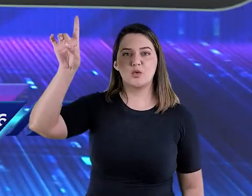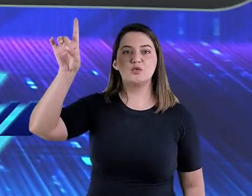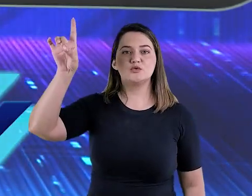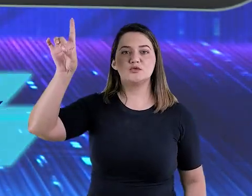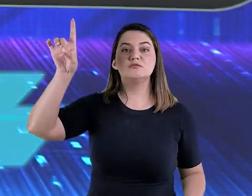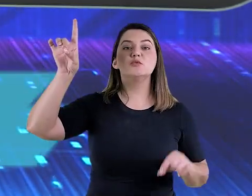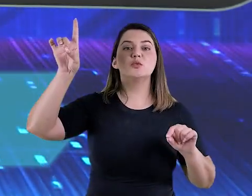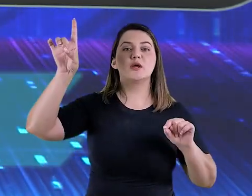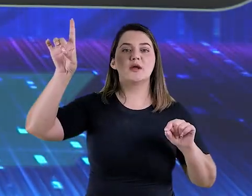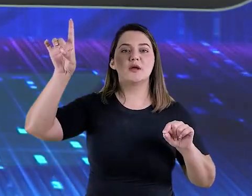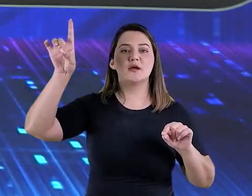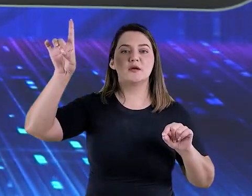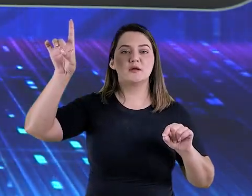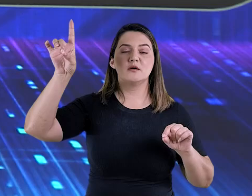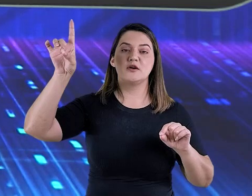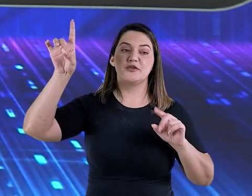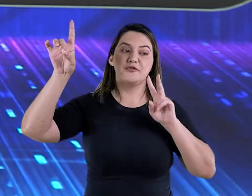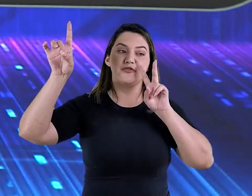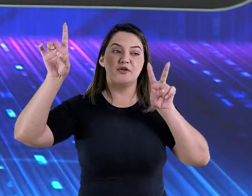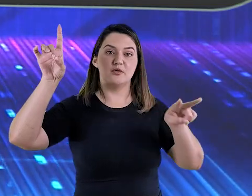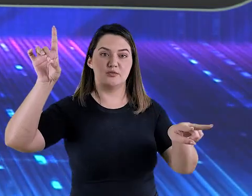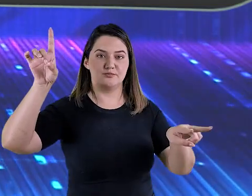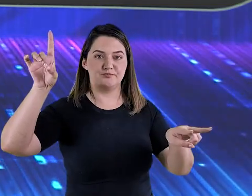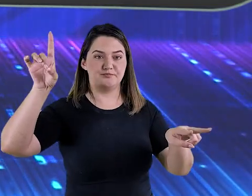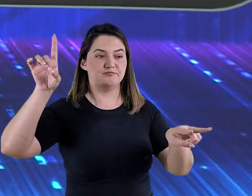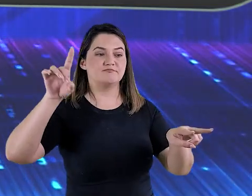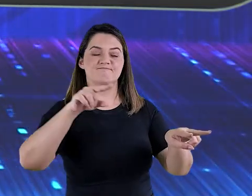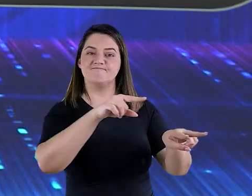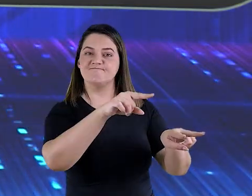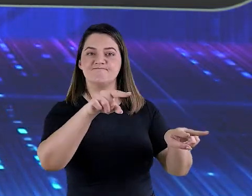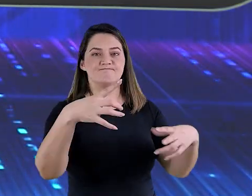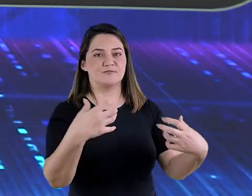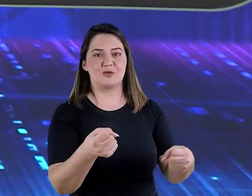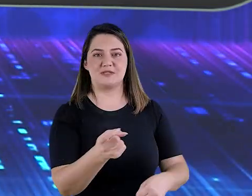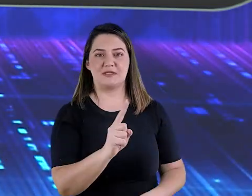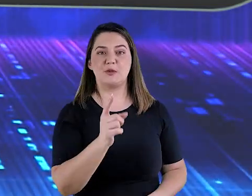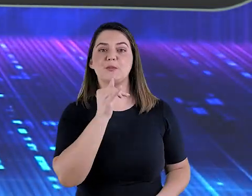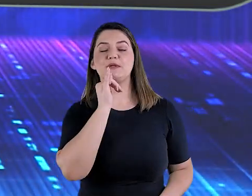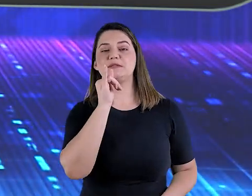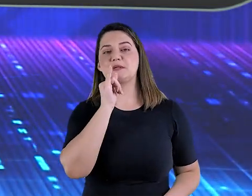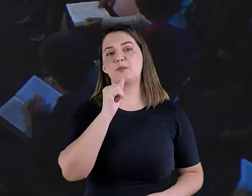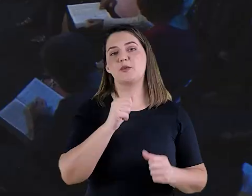Deus sendo apresentado. Veja só, Apocalipse 16,